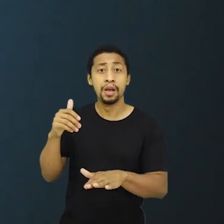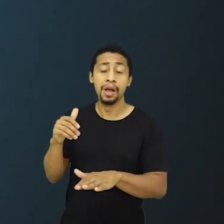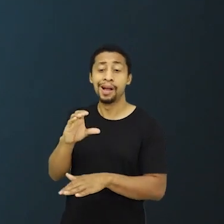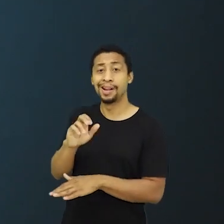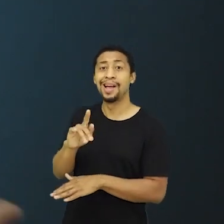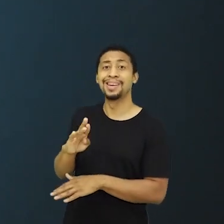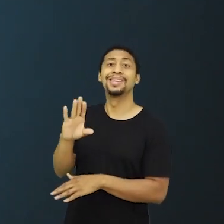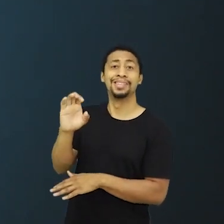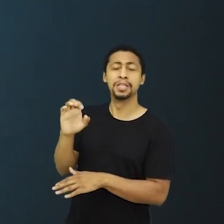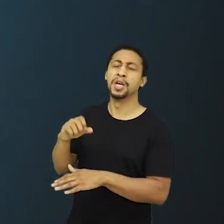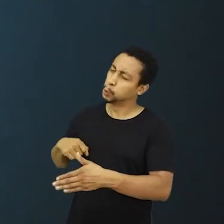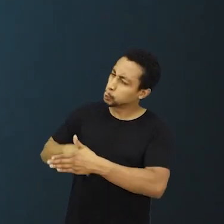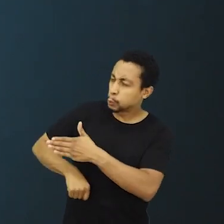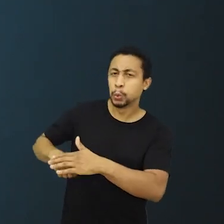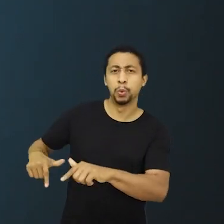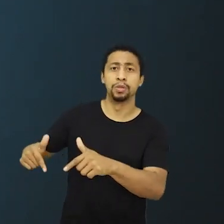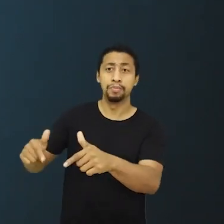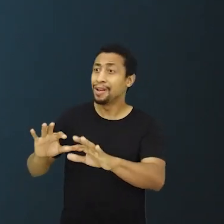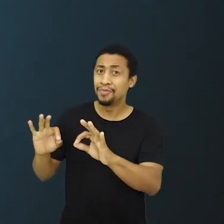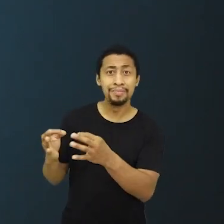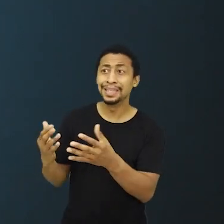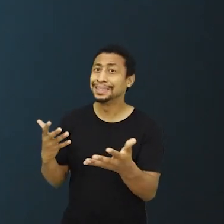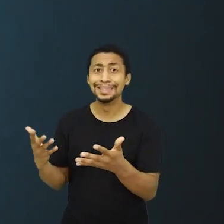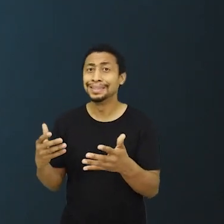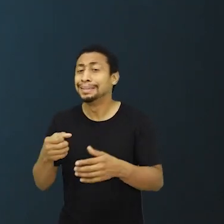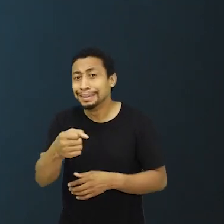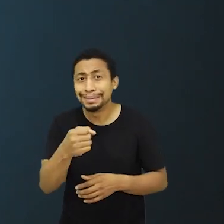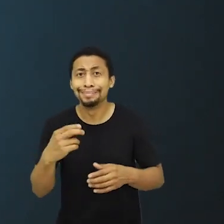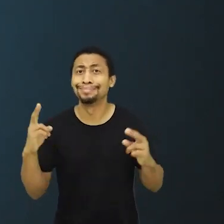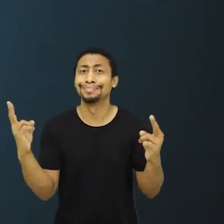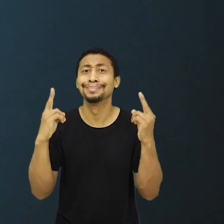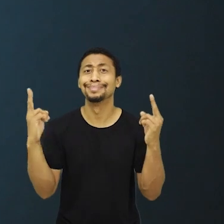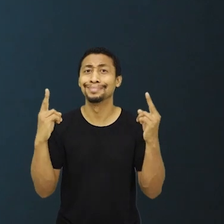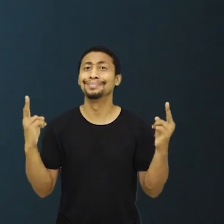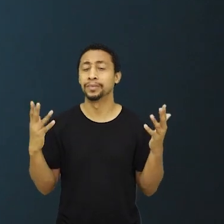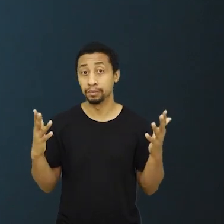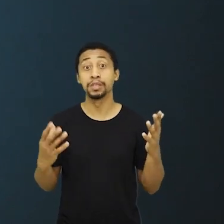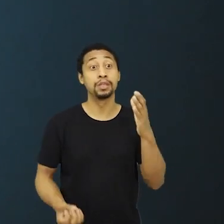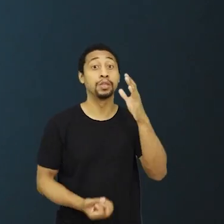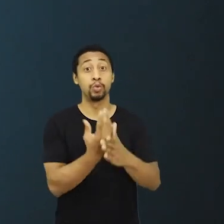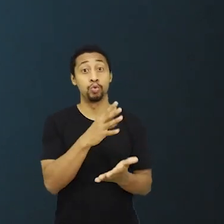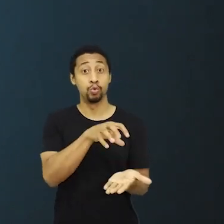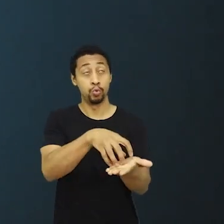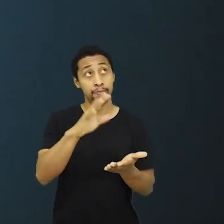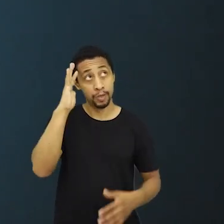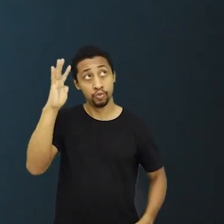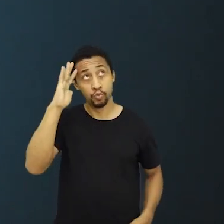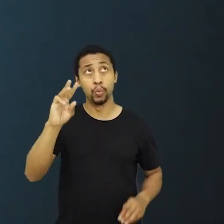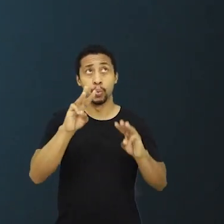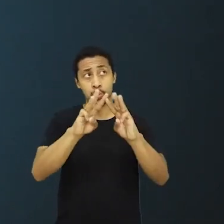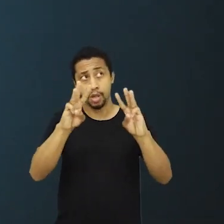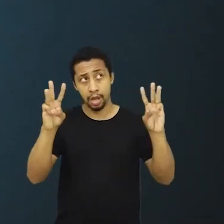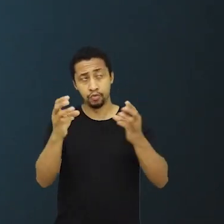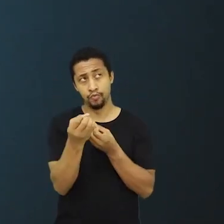família, como ela não dava conta de atender essa demanda, ela sabia, antes de criar o instituto, eles pensavam que se tivesse um site que tivesse tudo